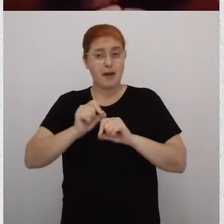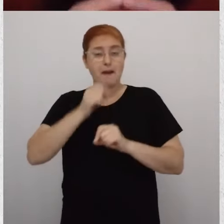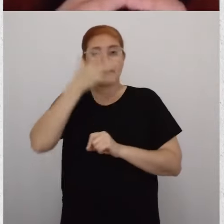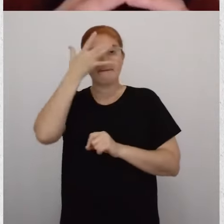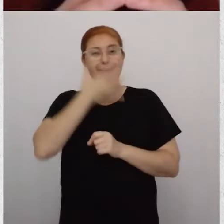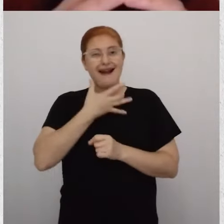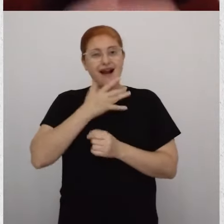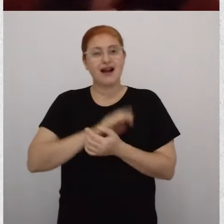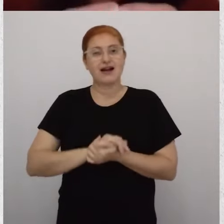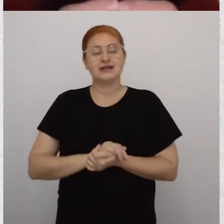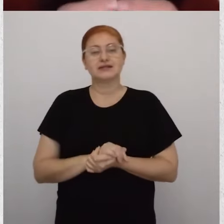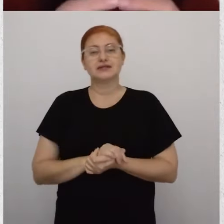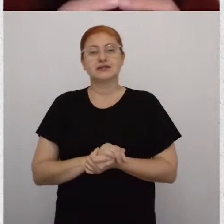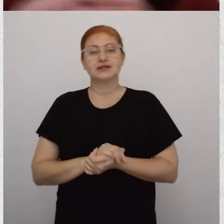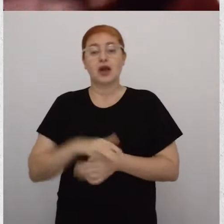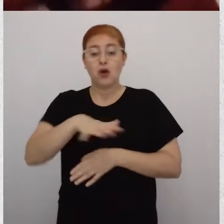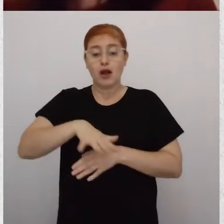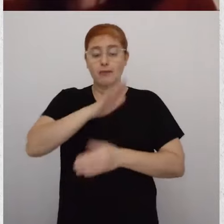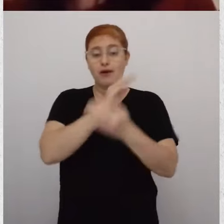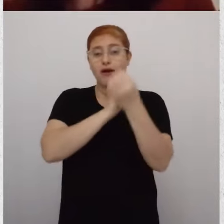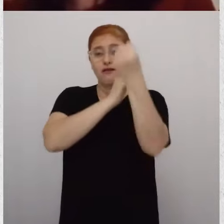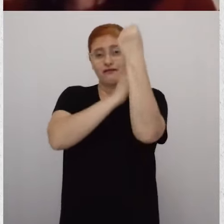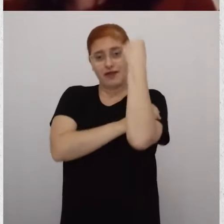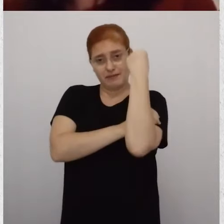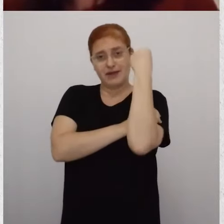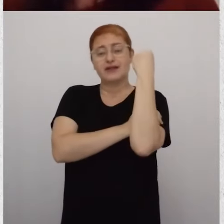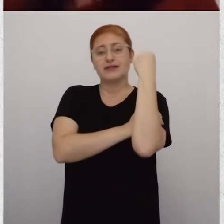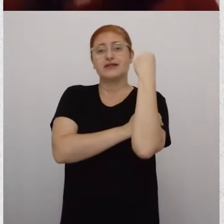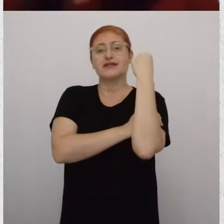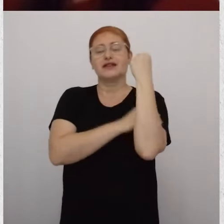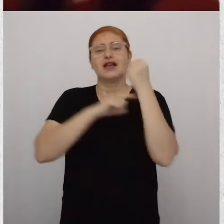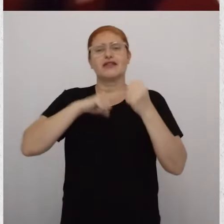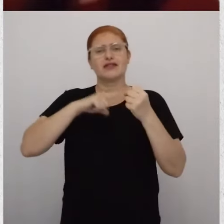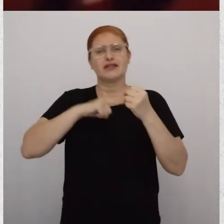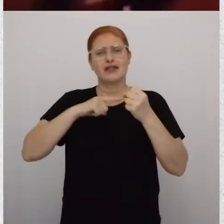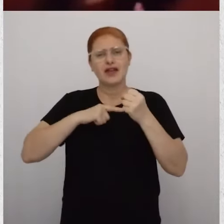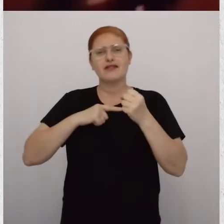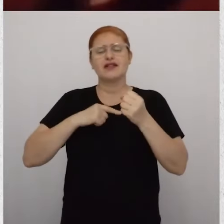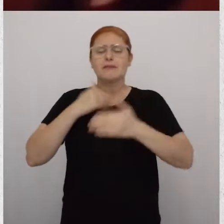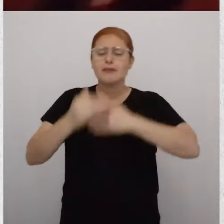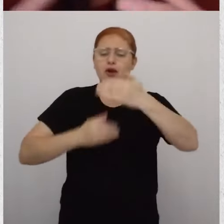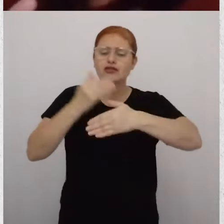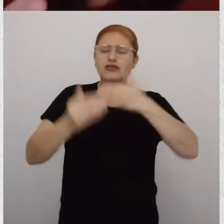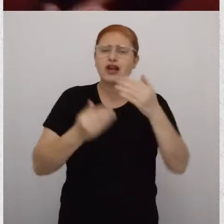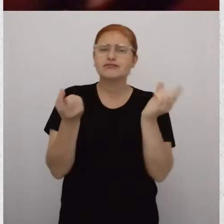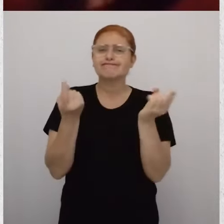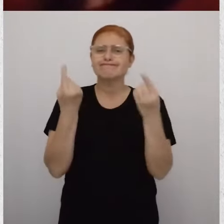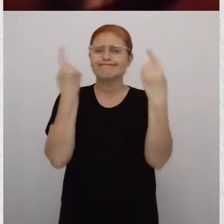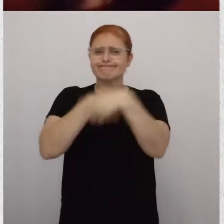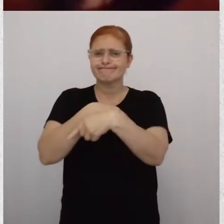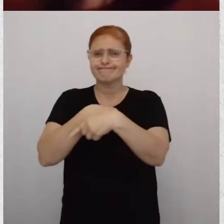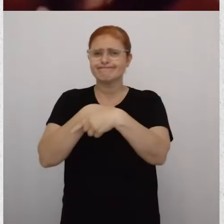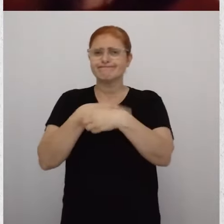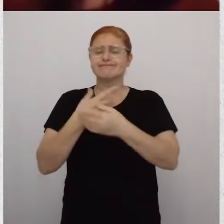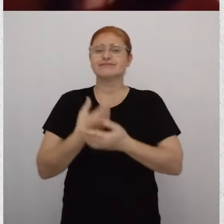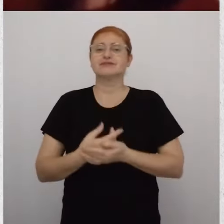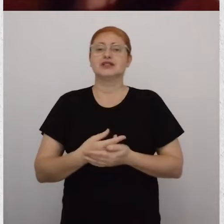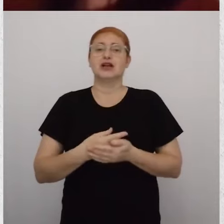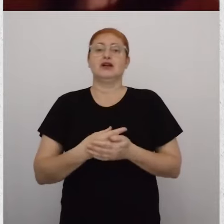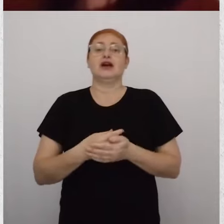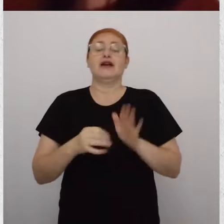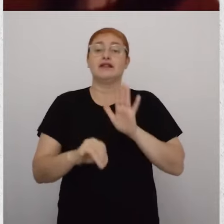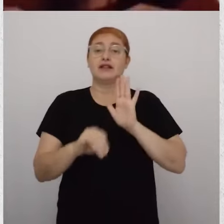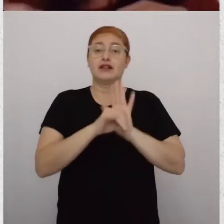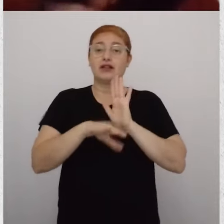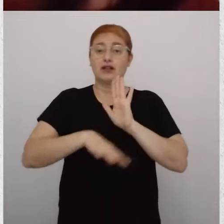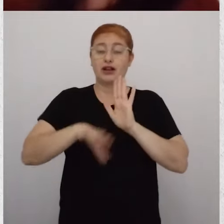que o campo feminista passou por um processo contrário. A identidade do campo feminista no